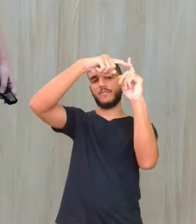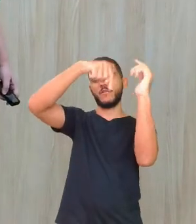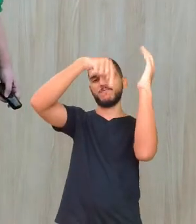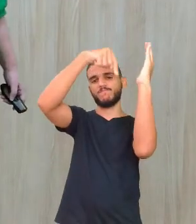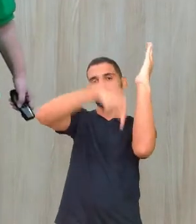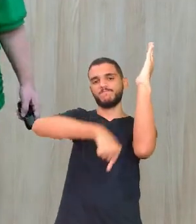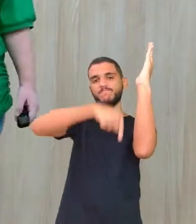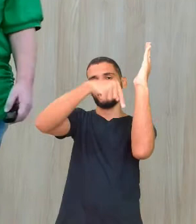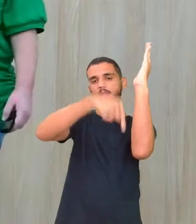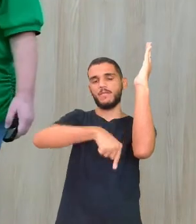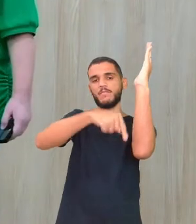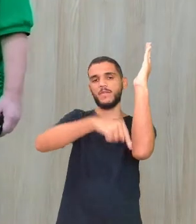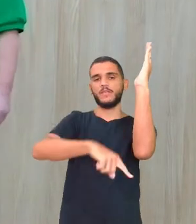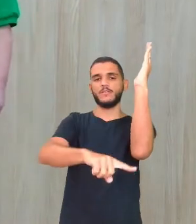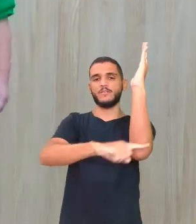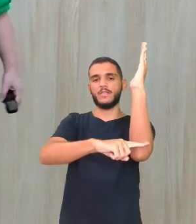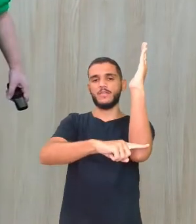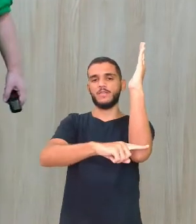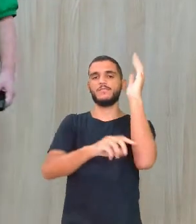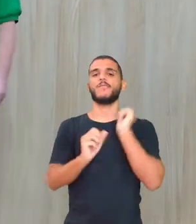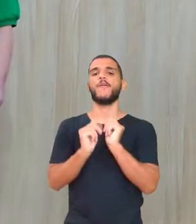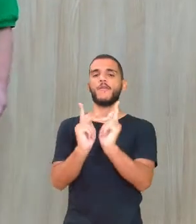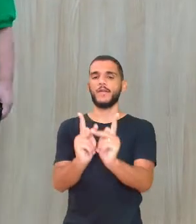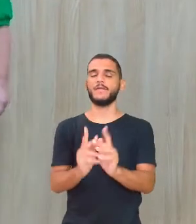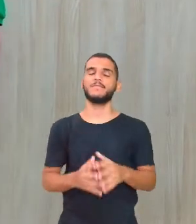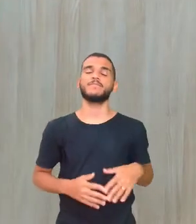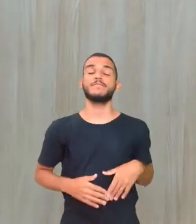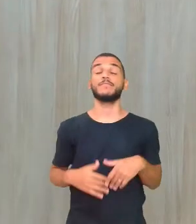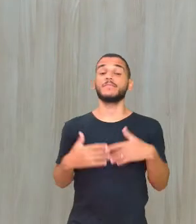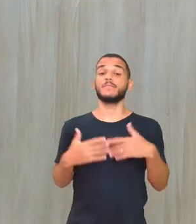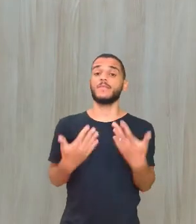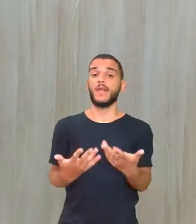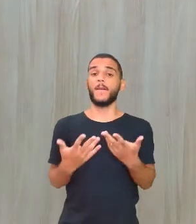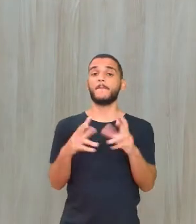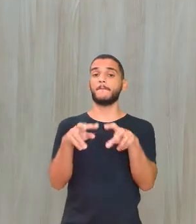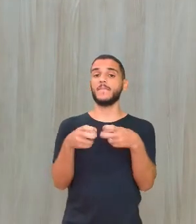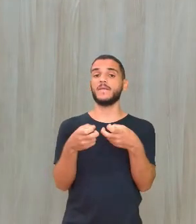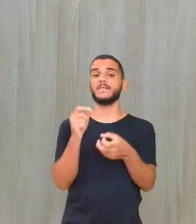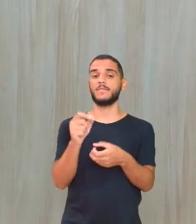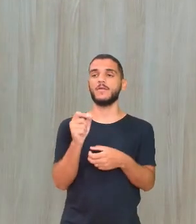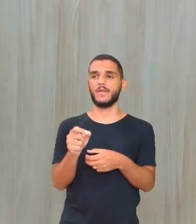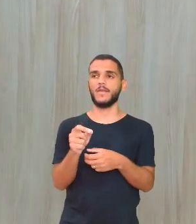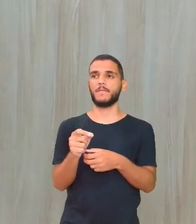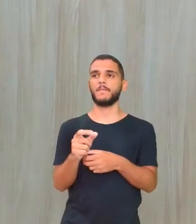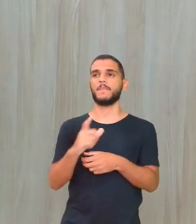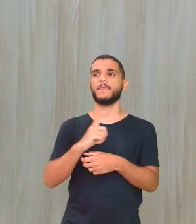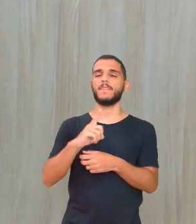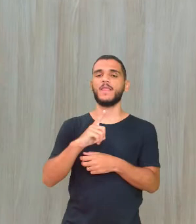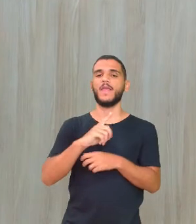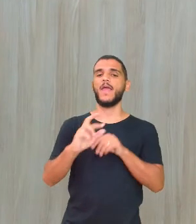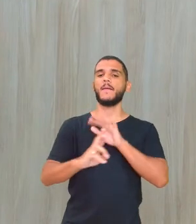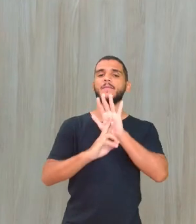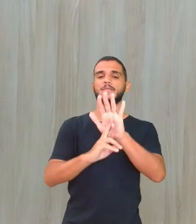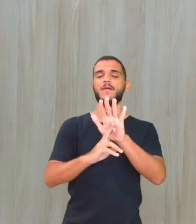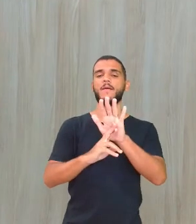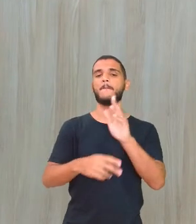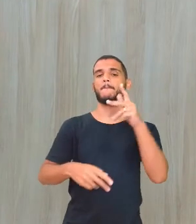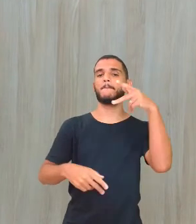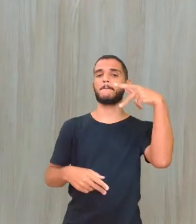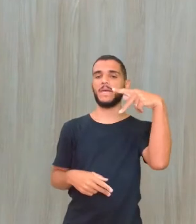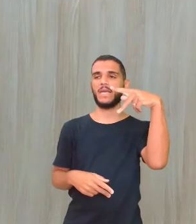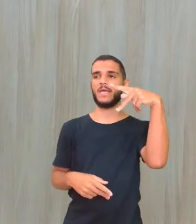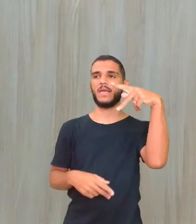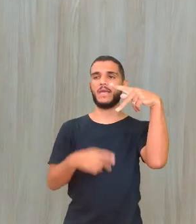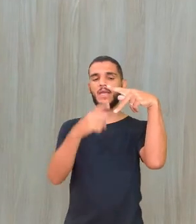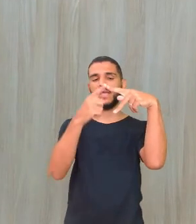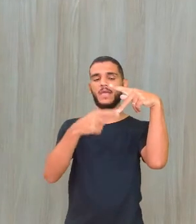são a numeração negativa. Olha só que interessante. Eu vou representar o ponto assim, ó, o P. Primeiro